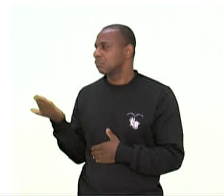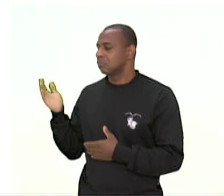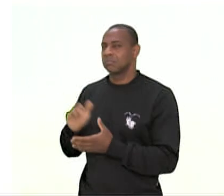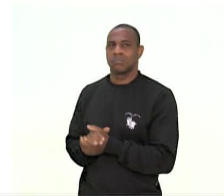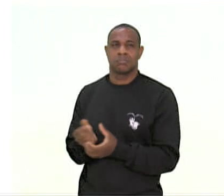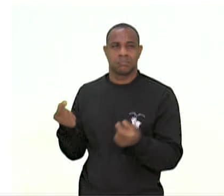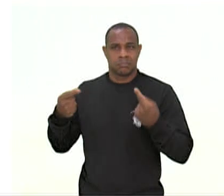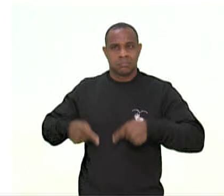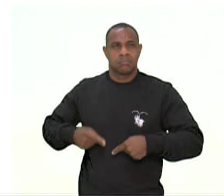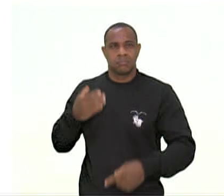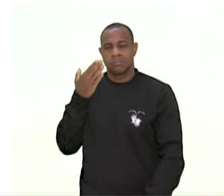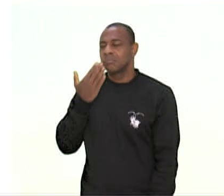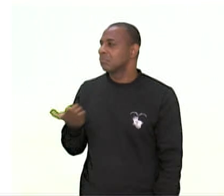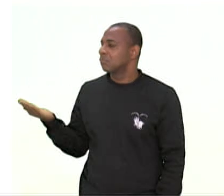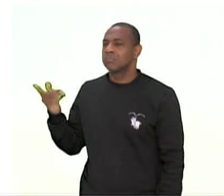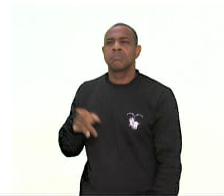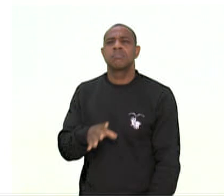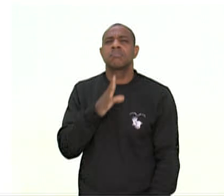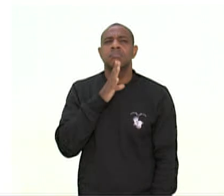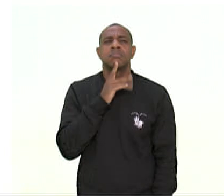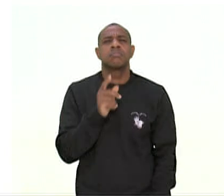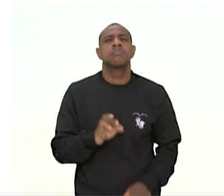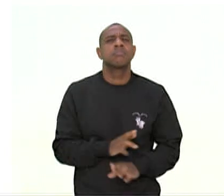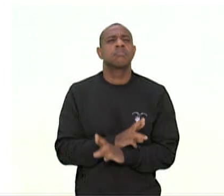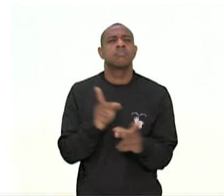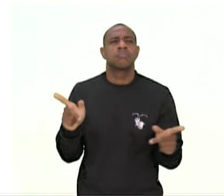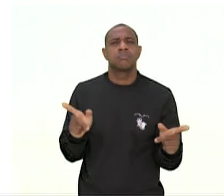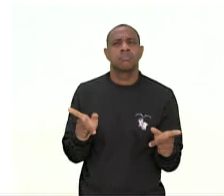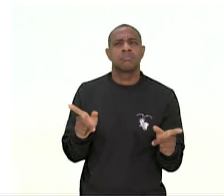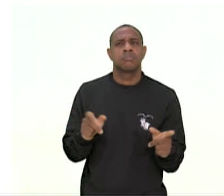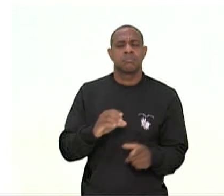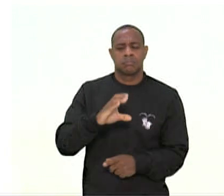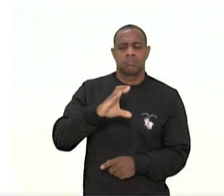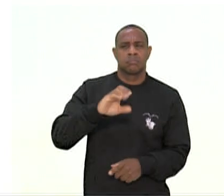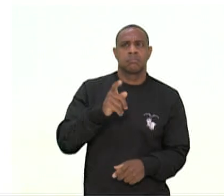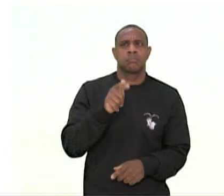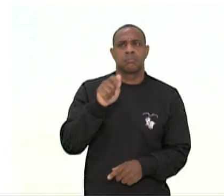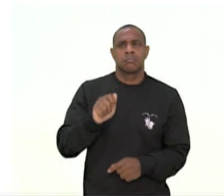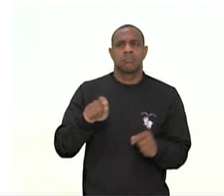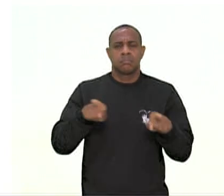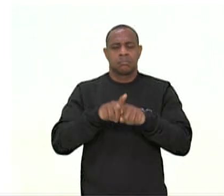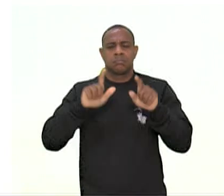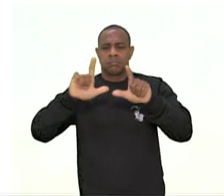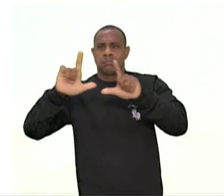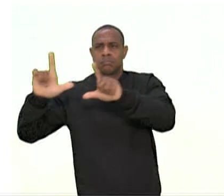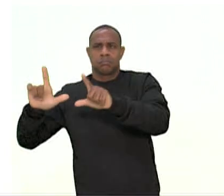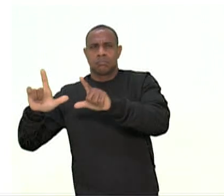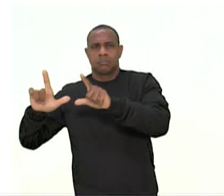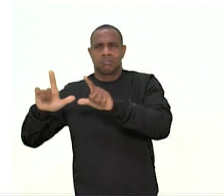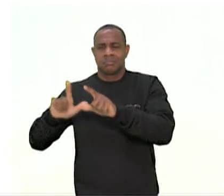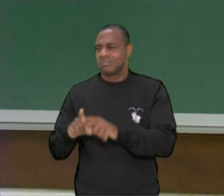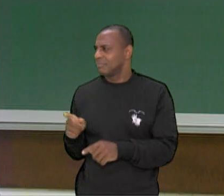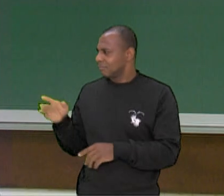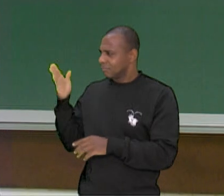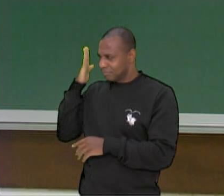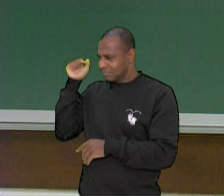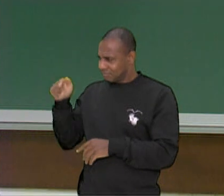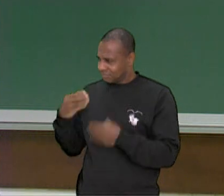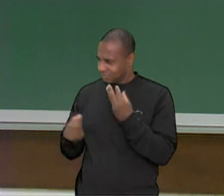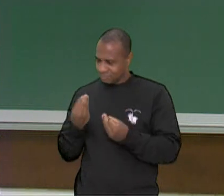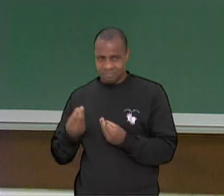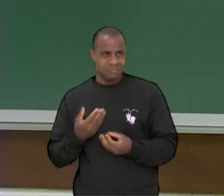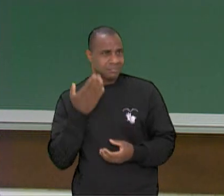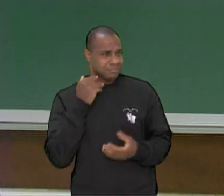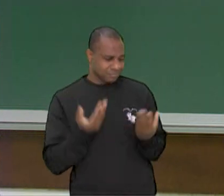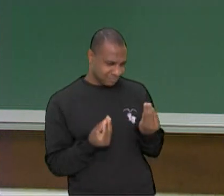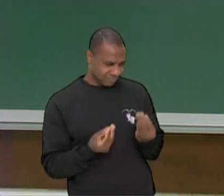quiz chegando. Gente, você sabe qual é a diferença entre charge e tirinha? Não? Val, você sabe qual que é? Quero